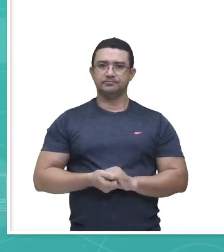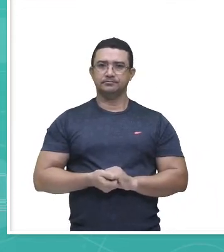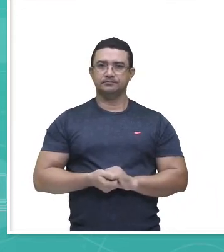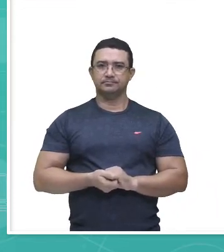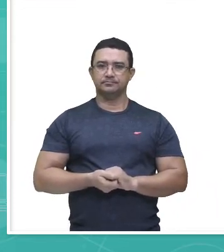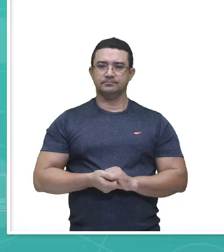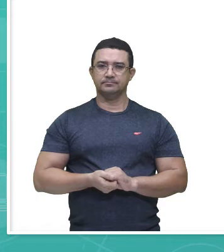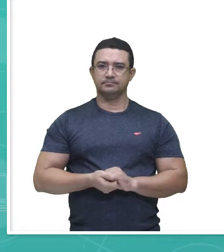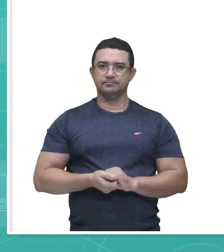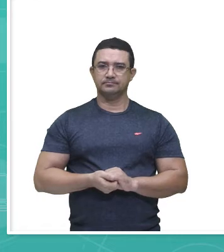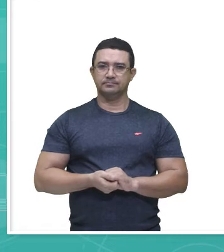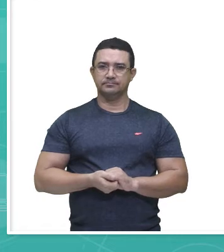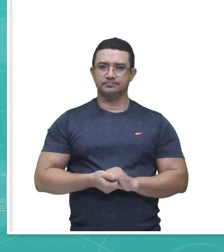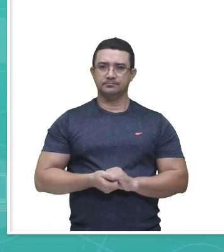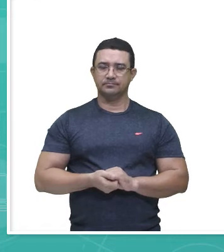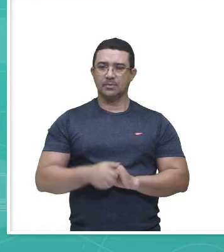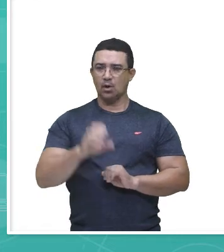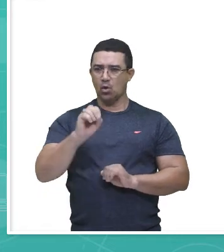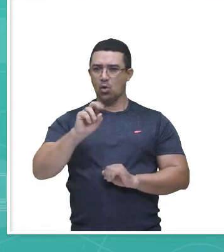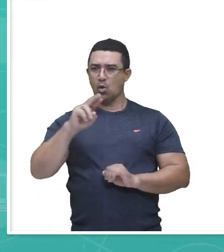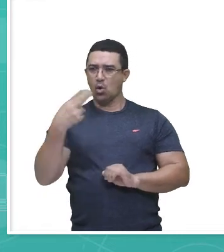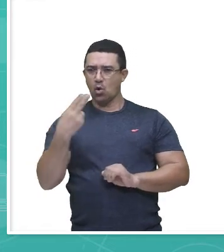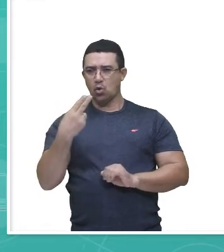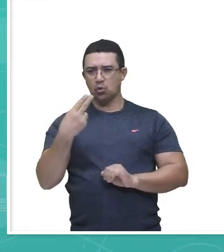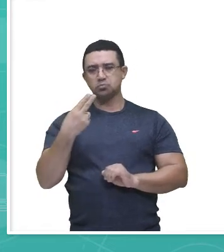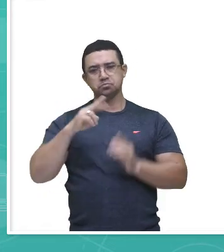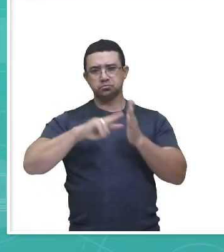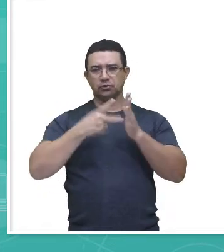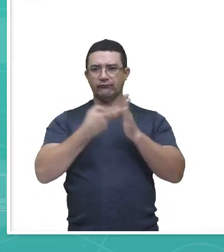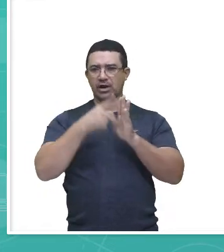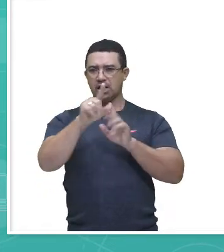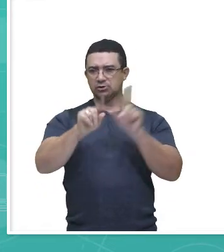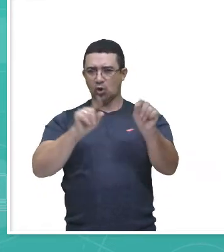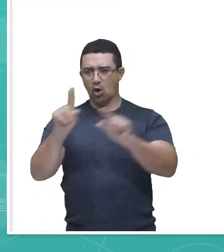ideia de escolha, né? Ou isso ou aquilo.